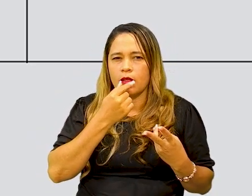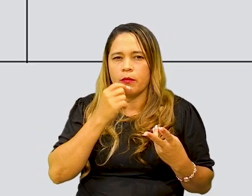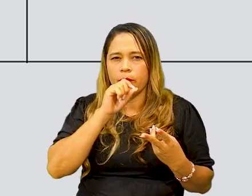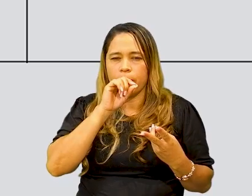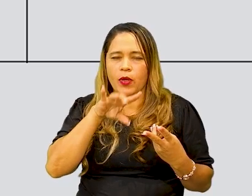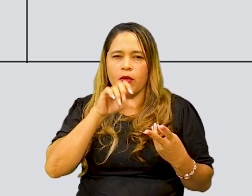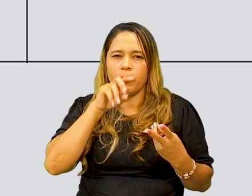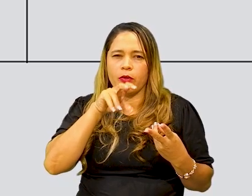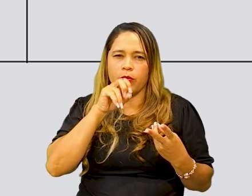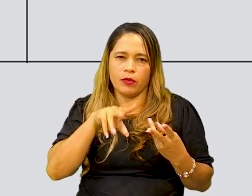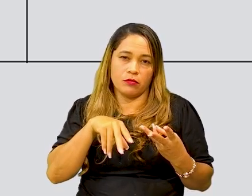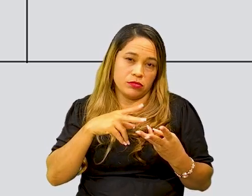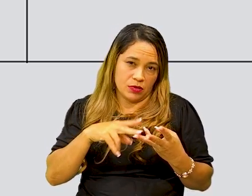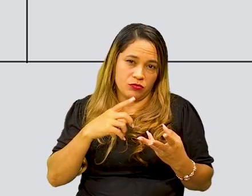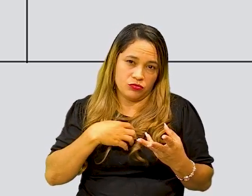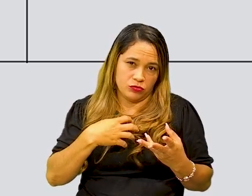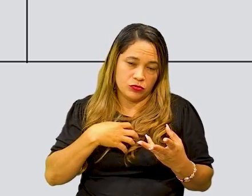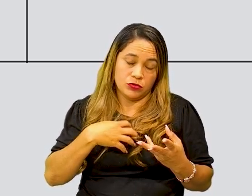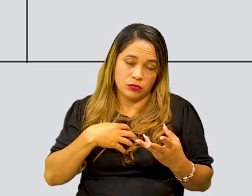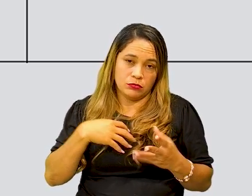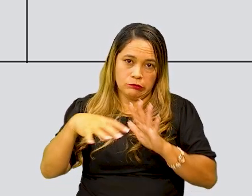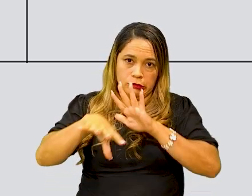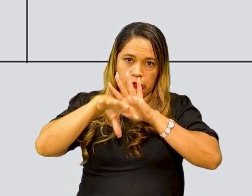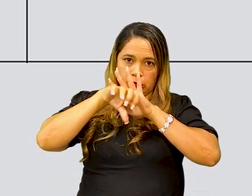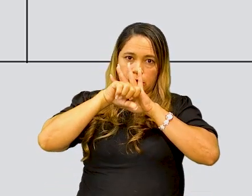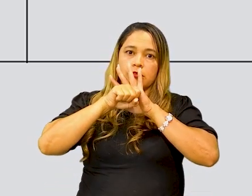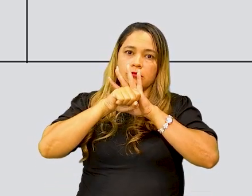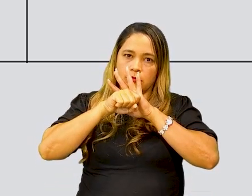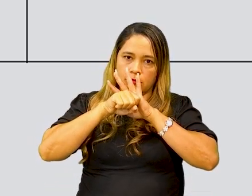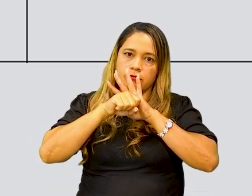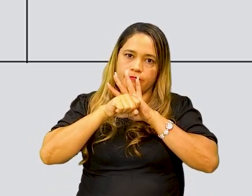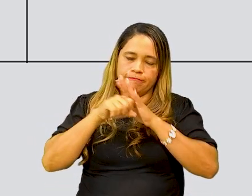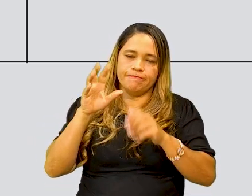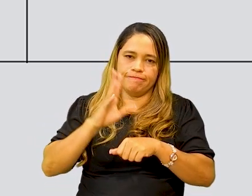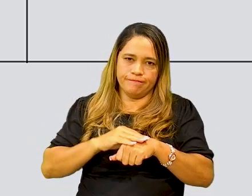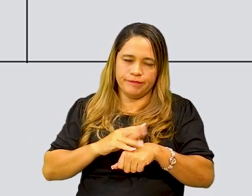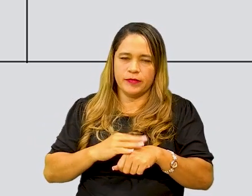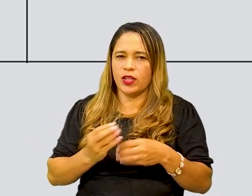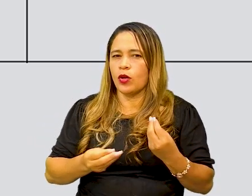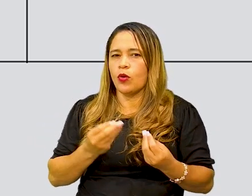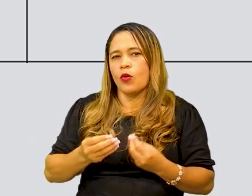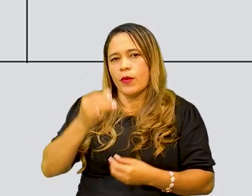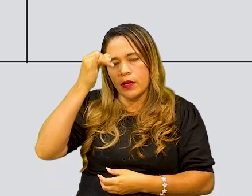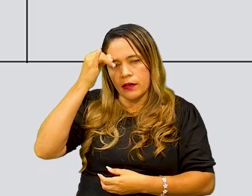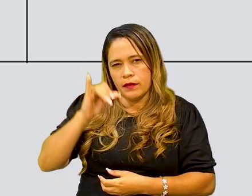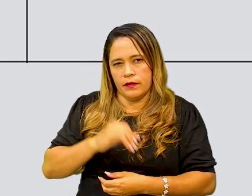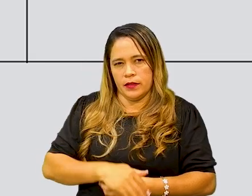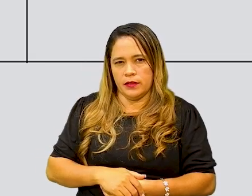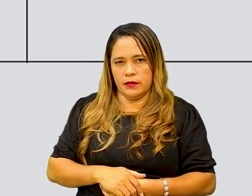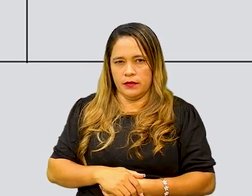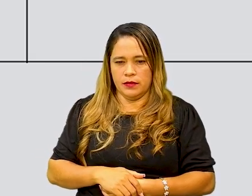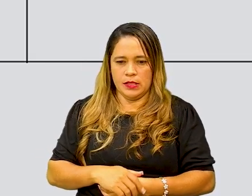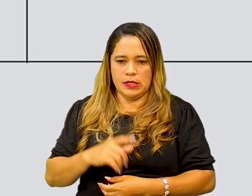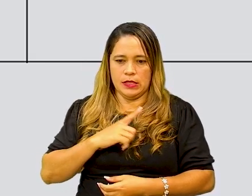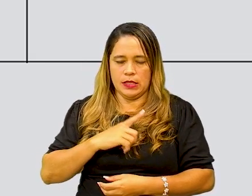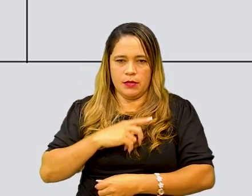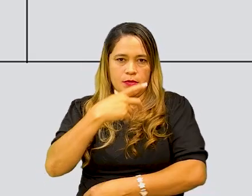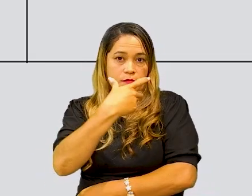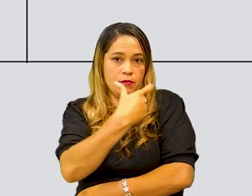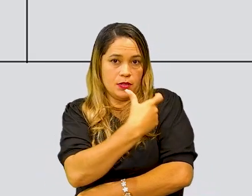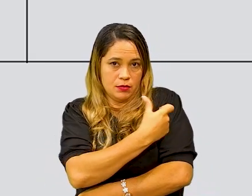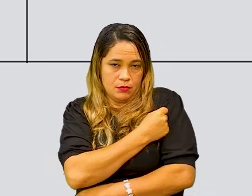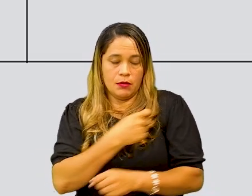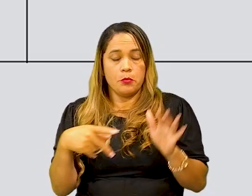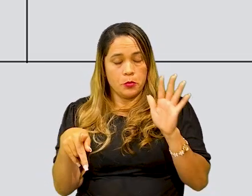gente libera, são formas que a gente tem de transmissão dessa doença. Como é que é feita a prevenção? Nós temos uma vacinação específica